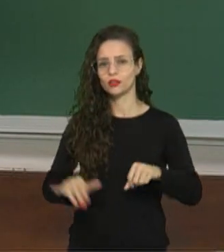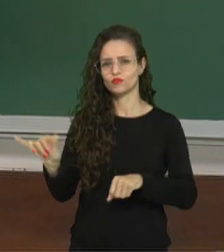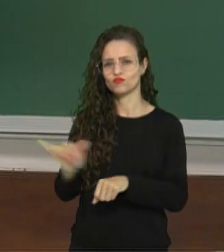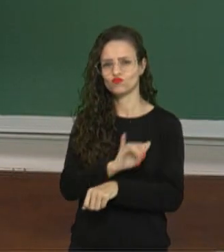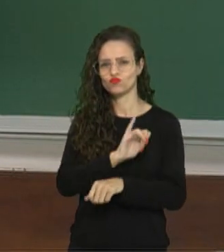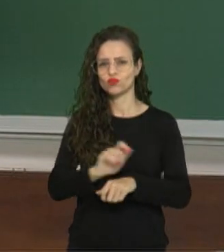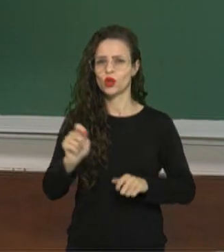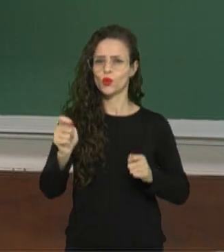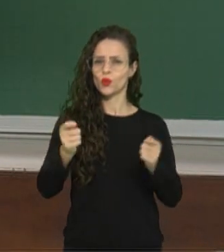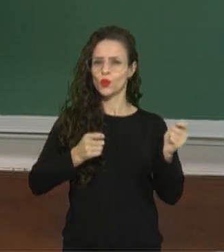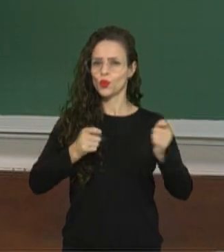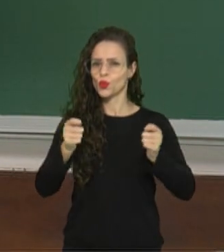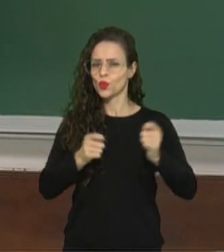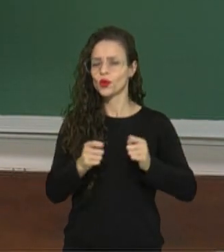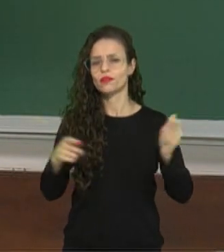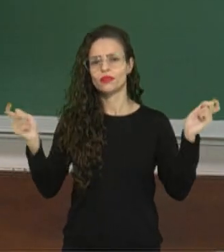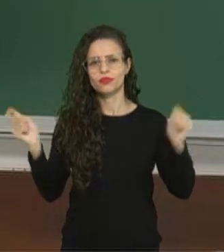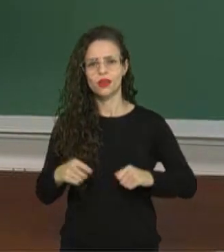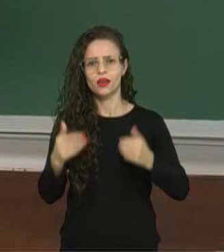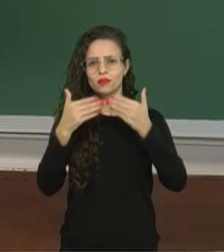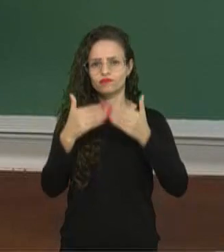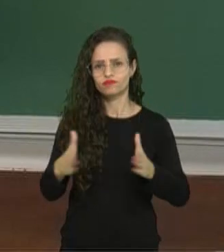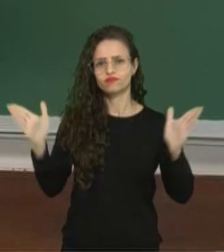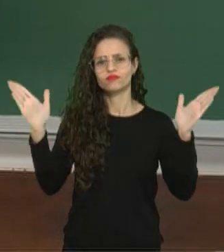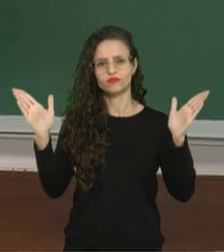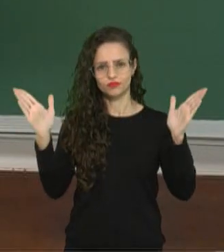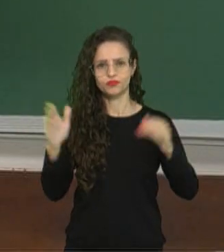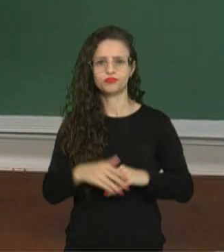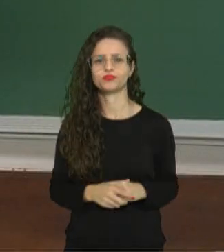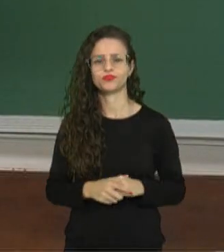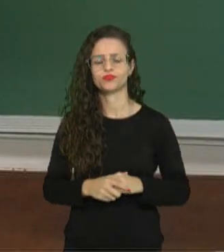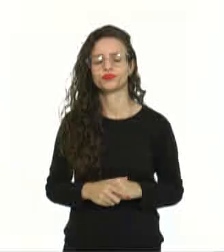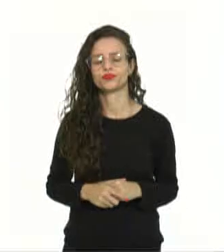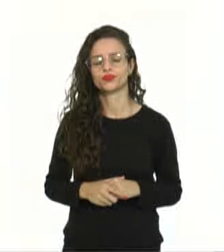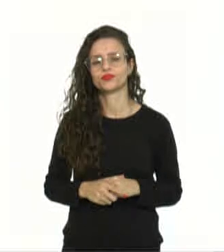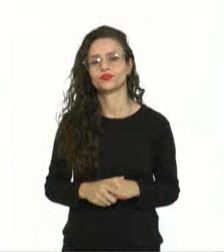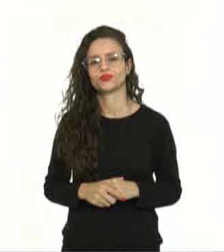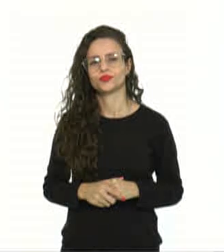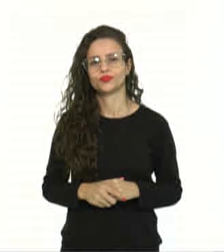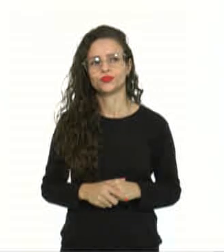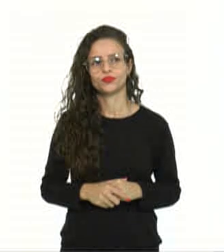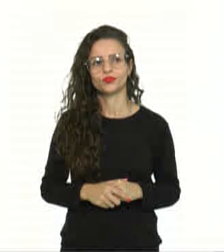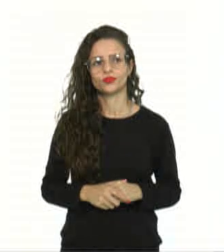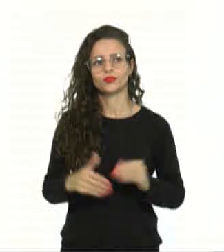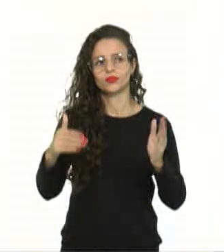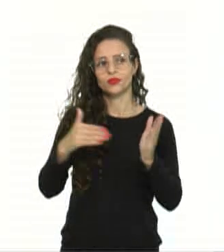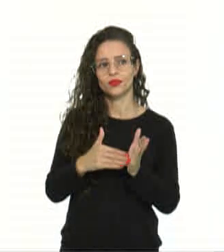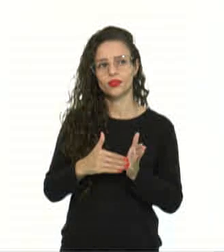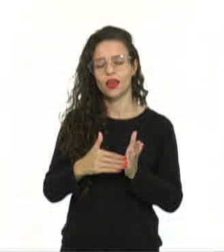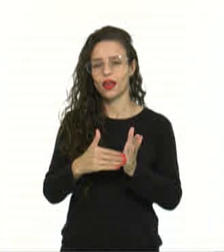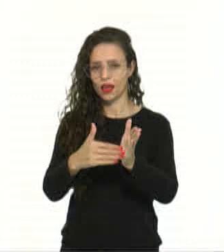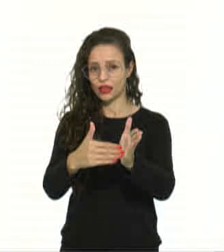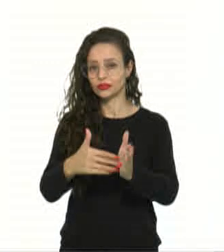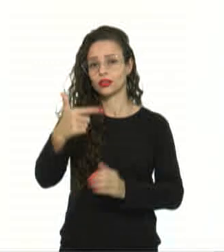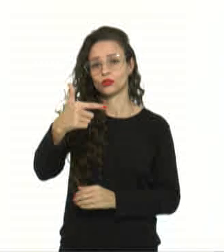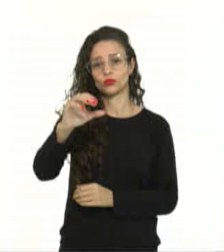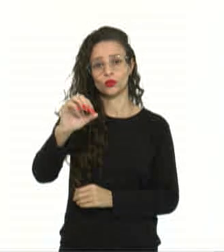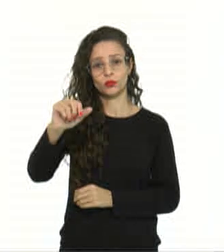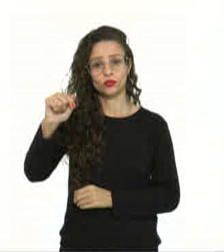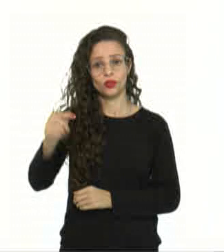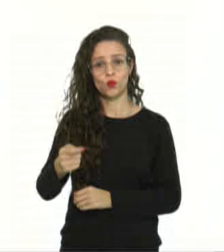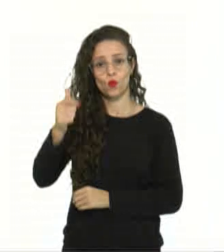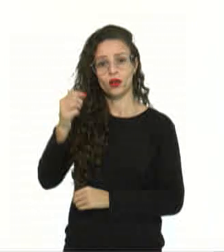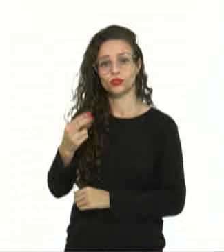uma dobradiça que permite que a porta abre e feche. Olha lá, até o fim de 2007, quase 2 milhões de